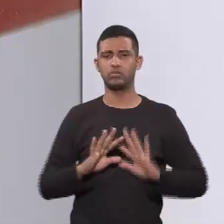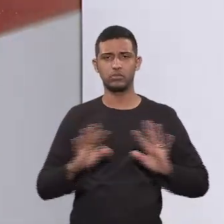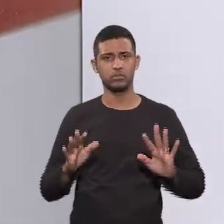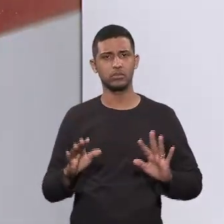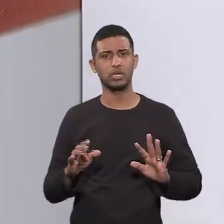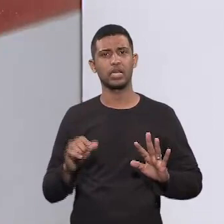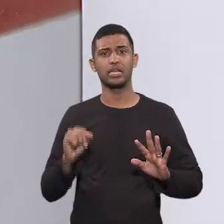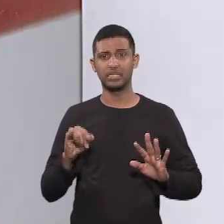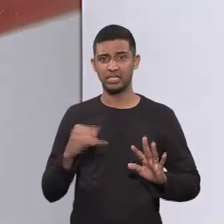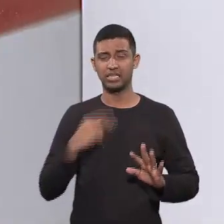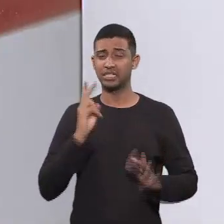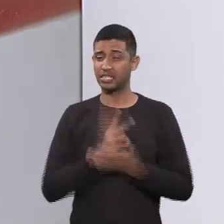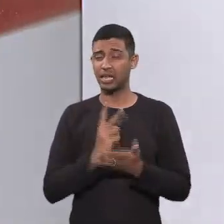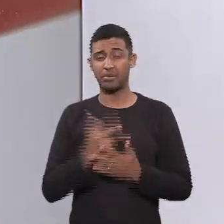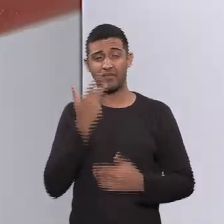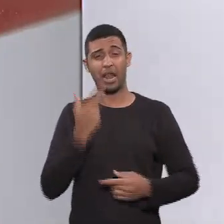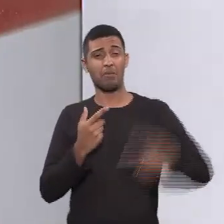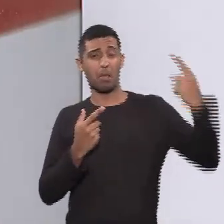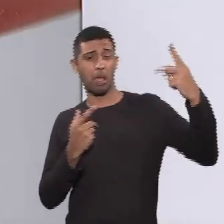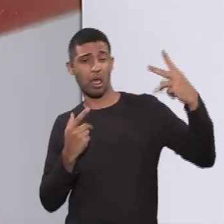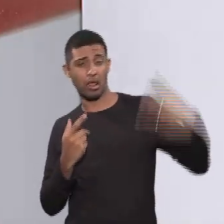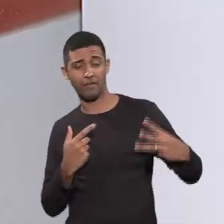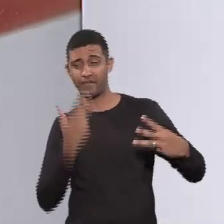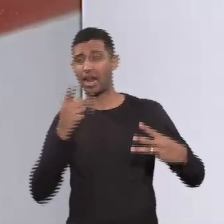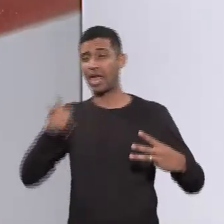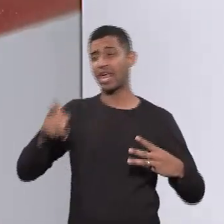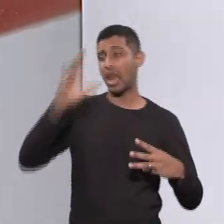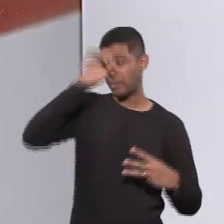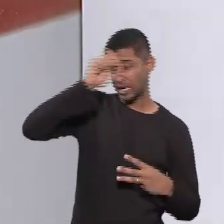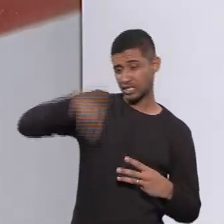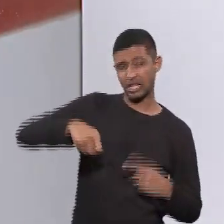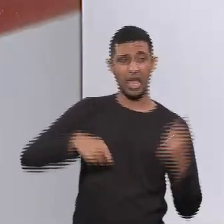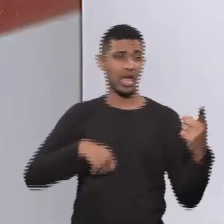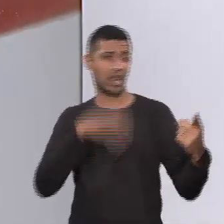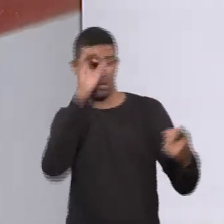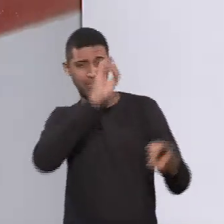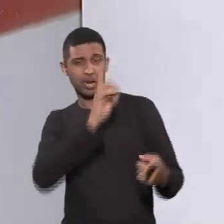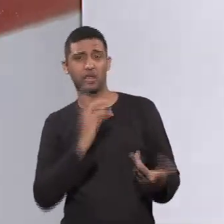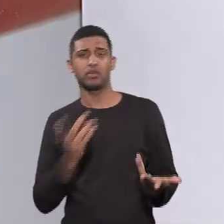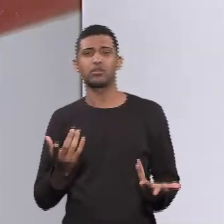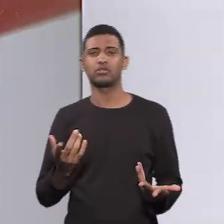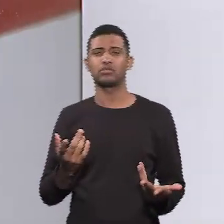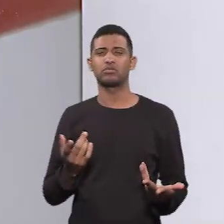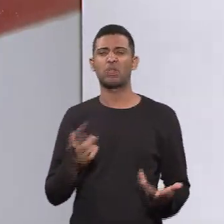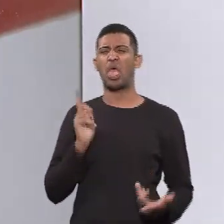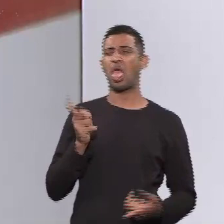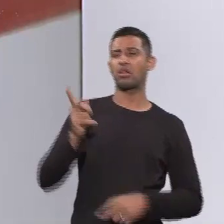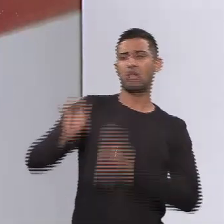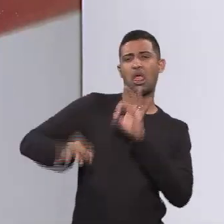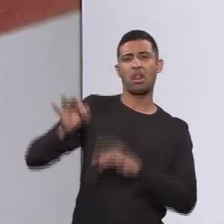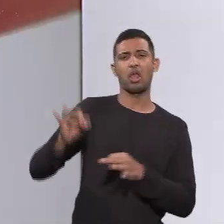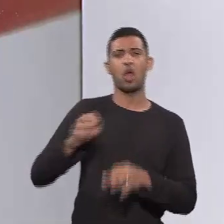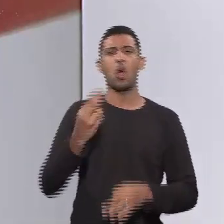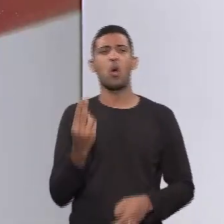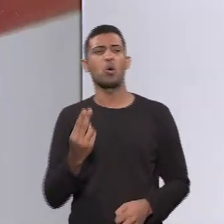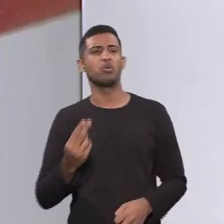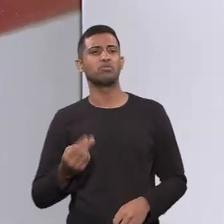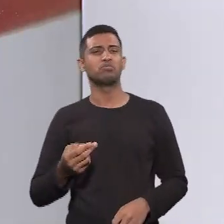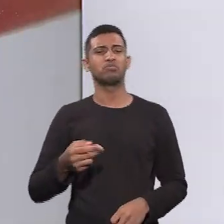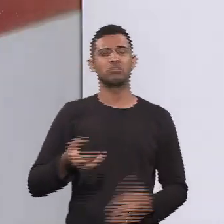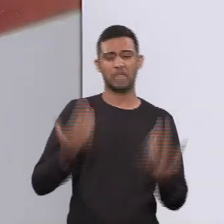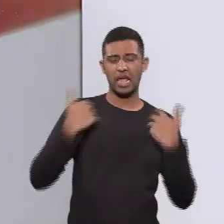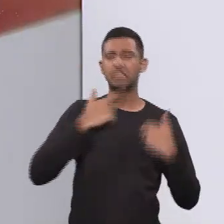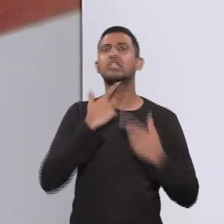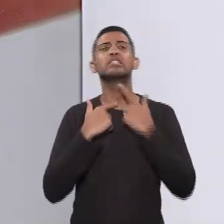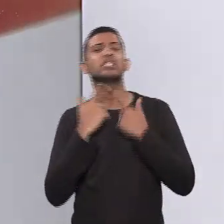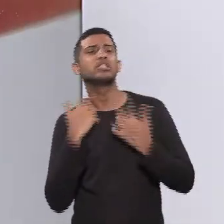Enquanto hierarquizarmos subjetividades, esse aprende, esse não aprende em função de uma marca, seja essa marca a deficiência, a orientação sexual, a raça, a